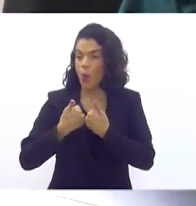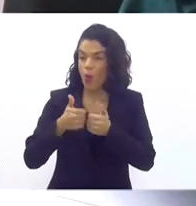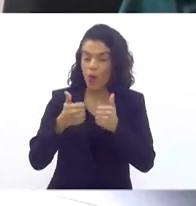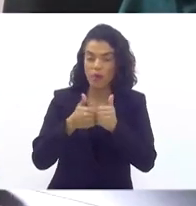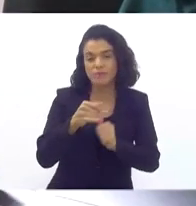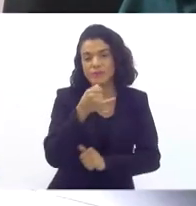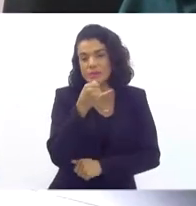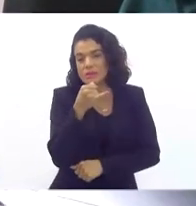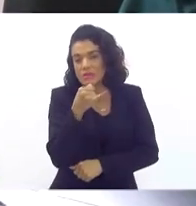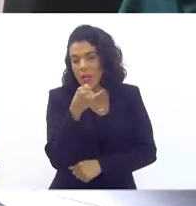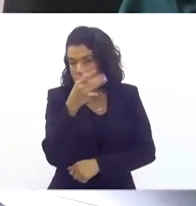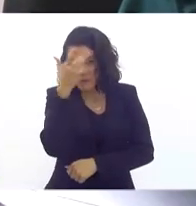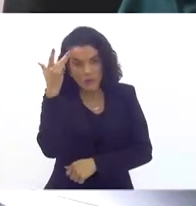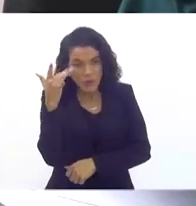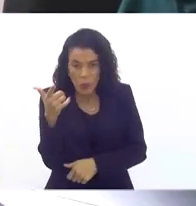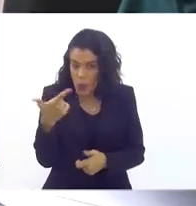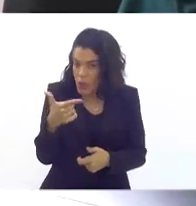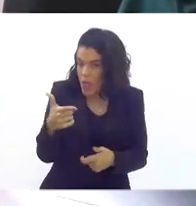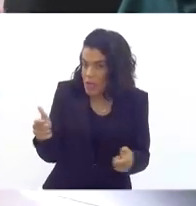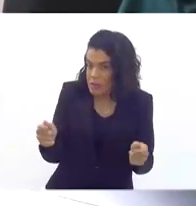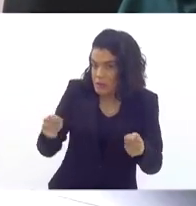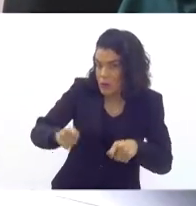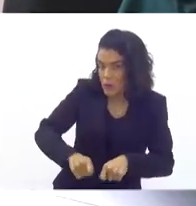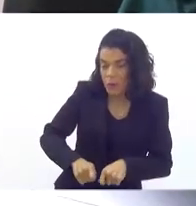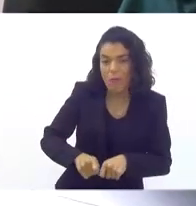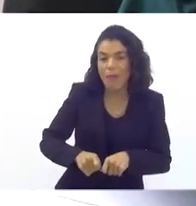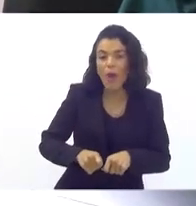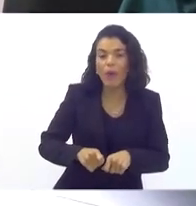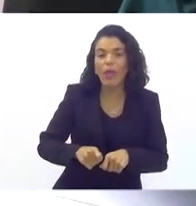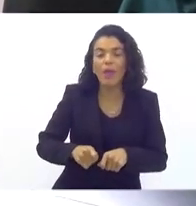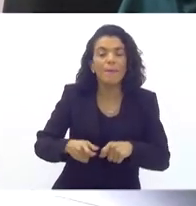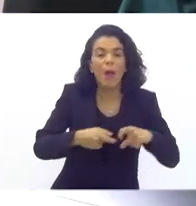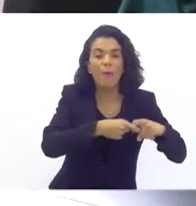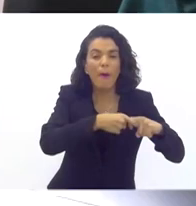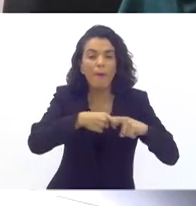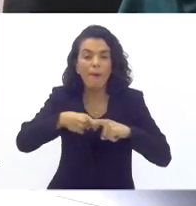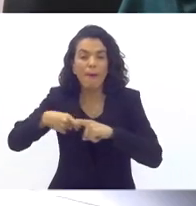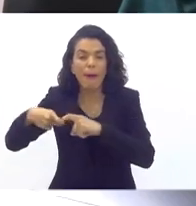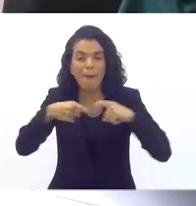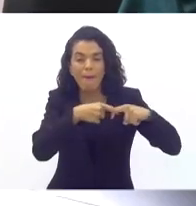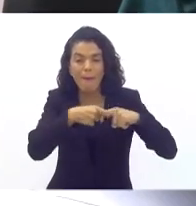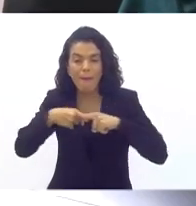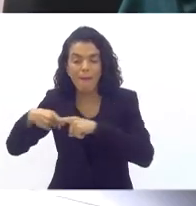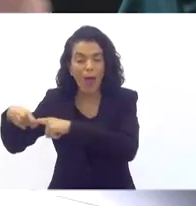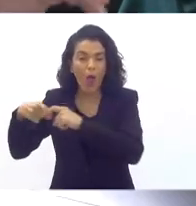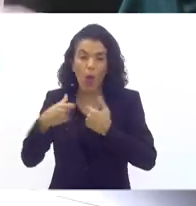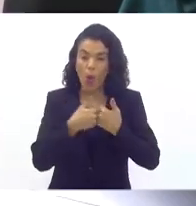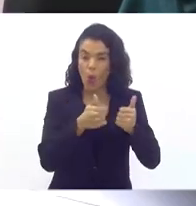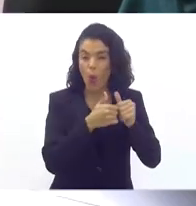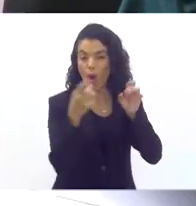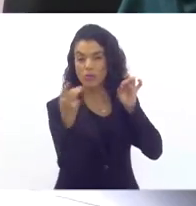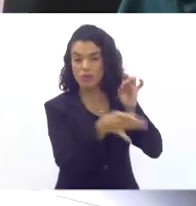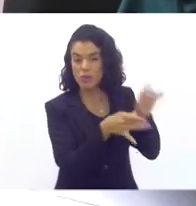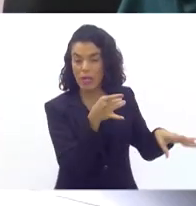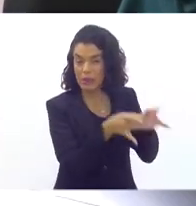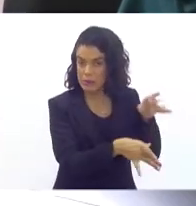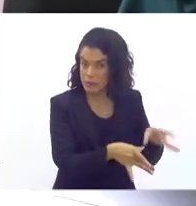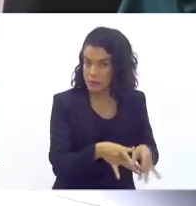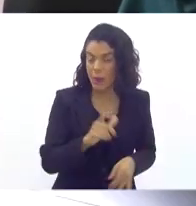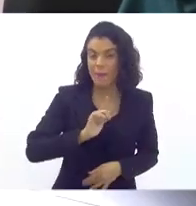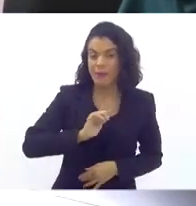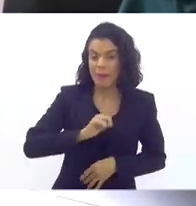ninguém tem disposição para fazer o recolhimento dos ônibus ninguém tem agora tá cheio de